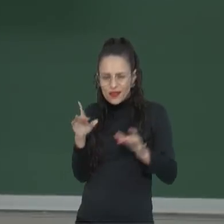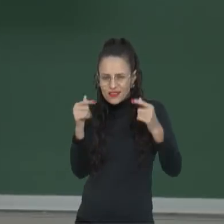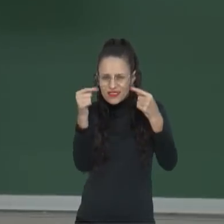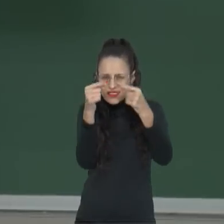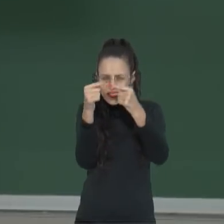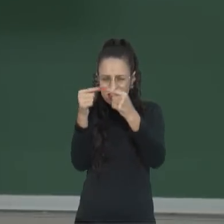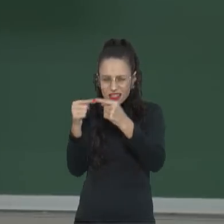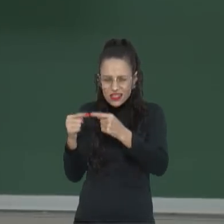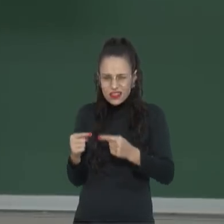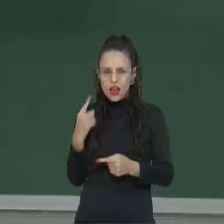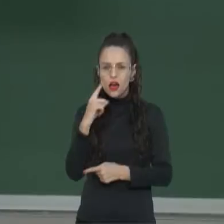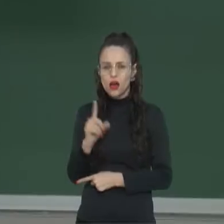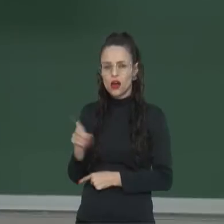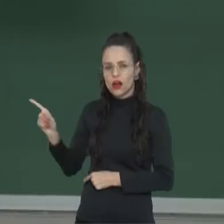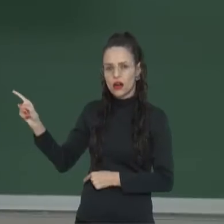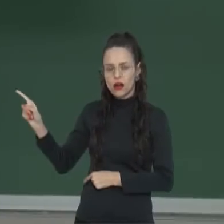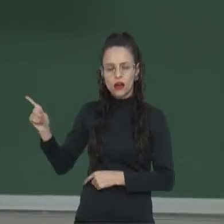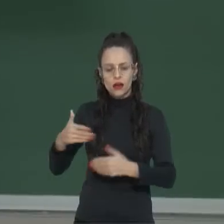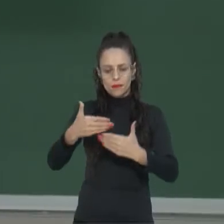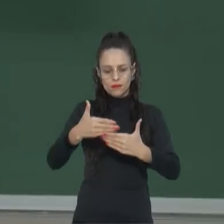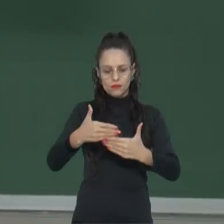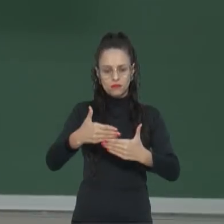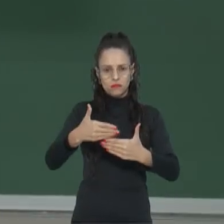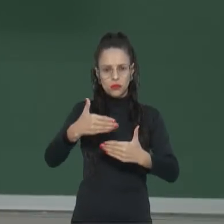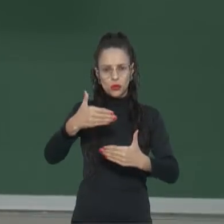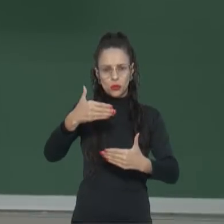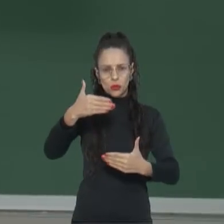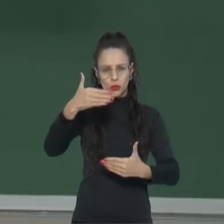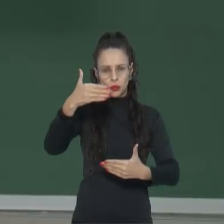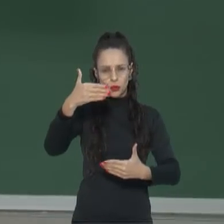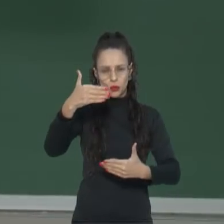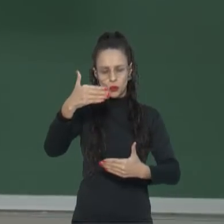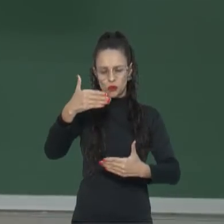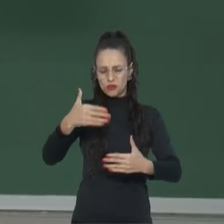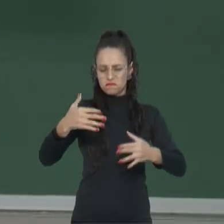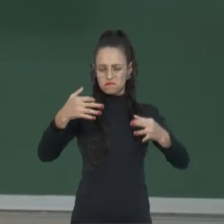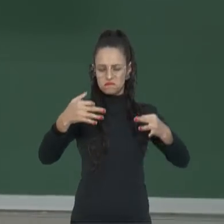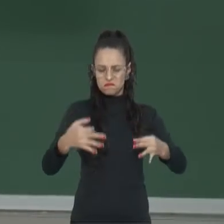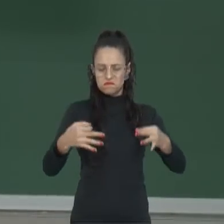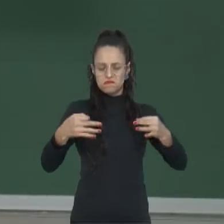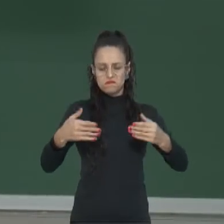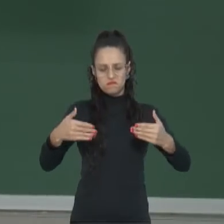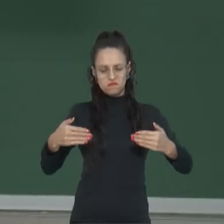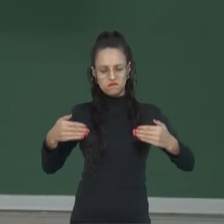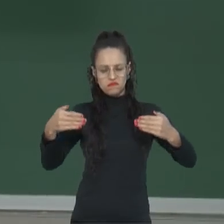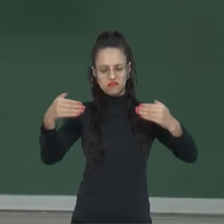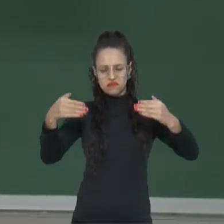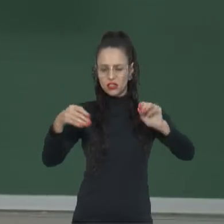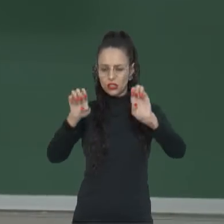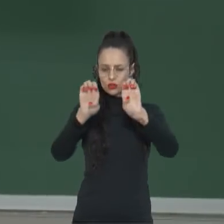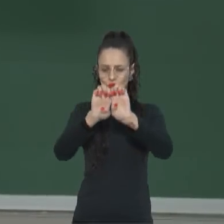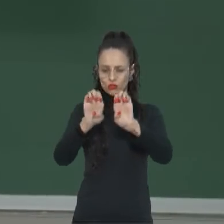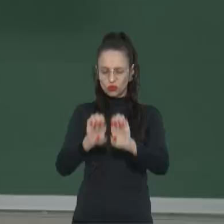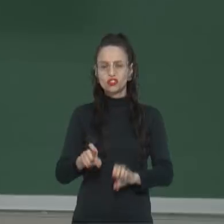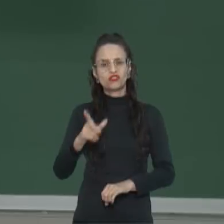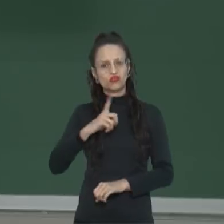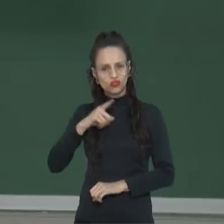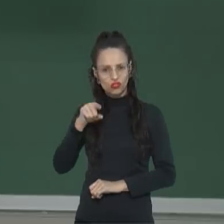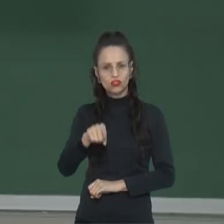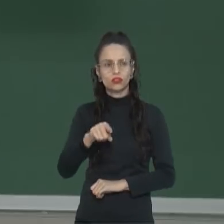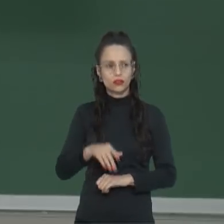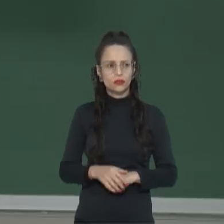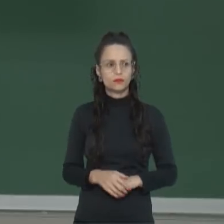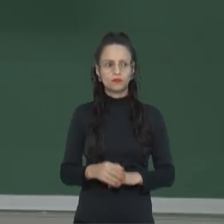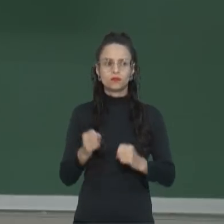essa técnica, um muro ficava de uma maneira extremamente solidificada, sabe? Estruturada, como diz o outro, e